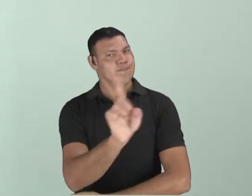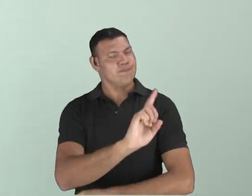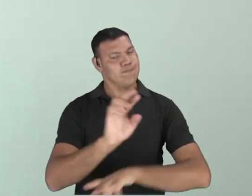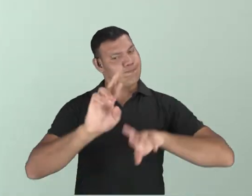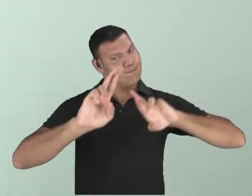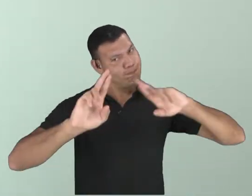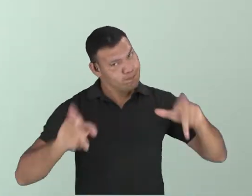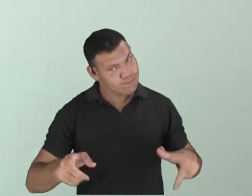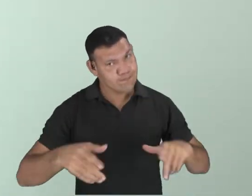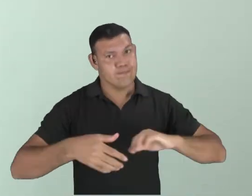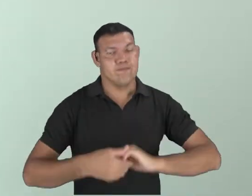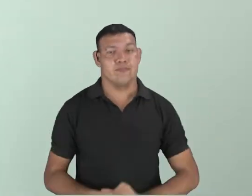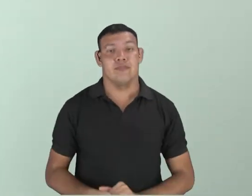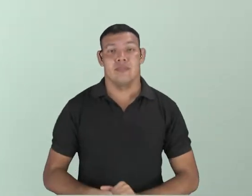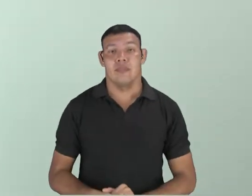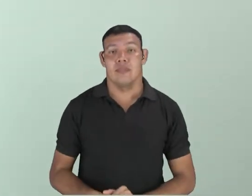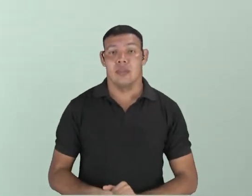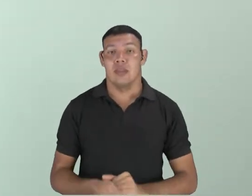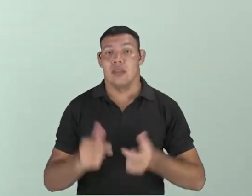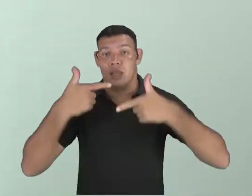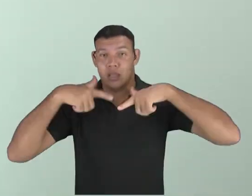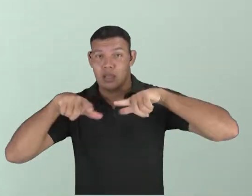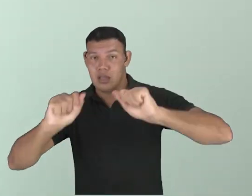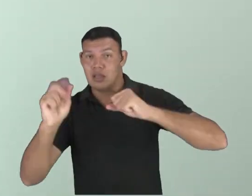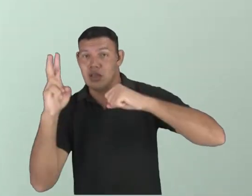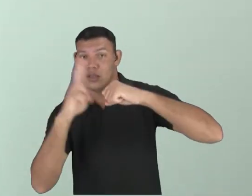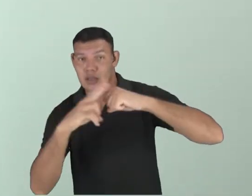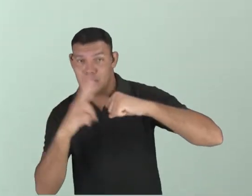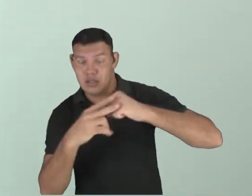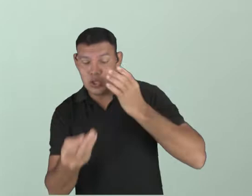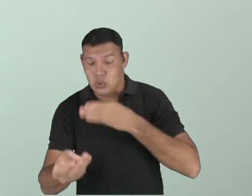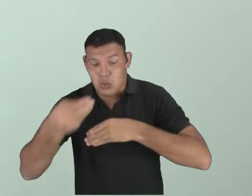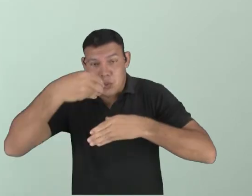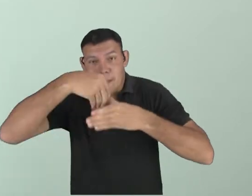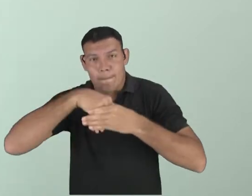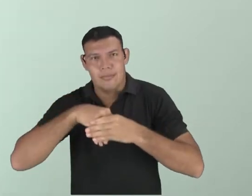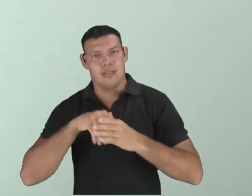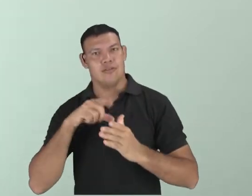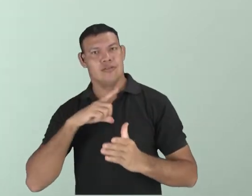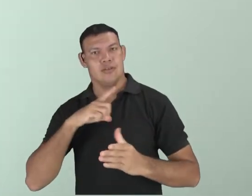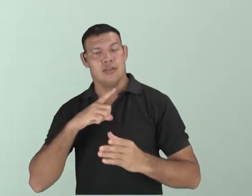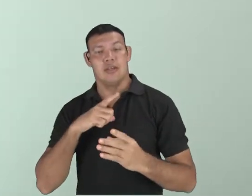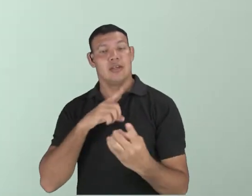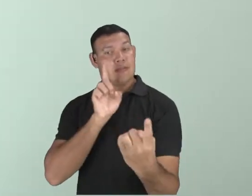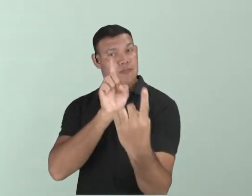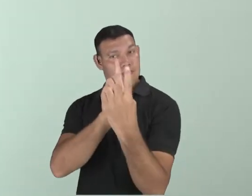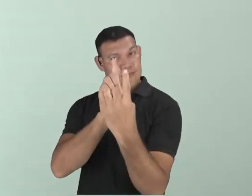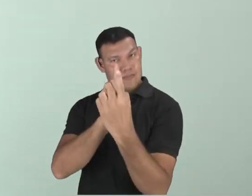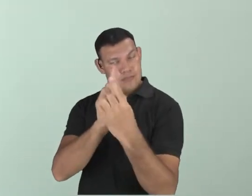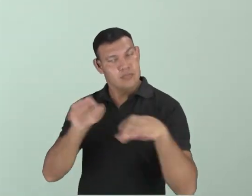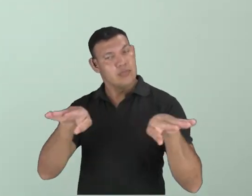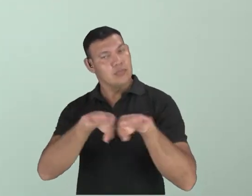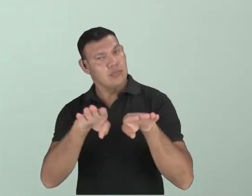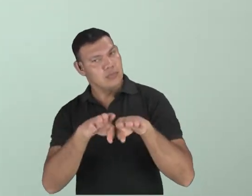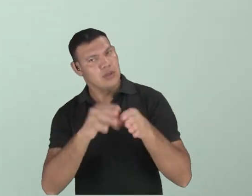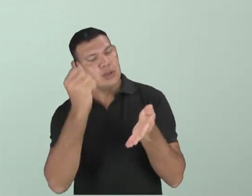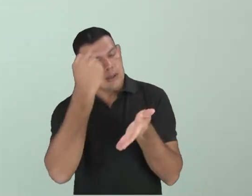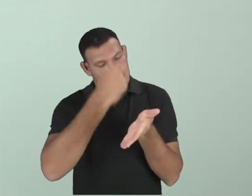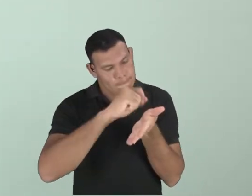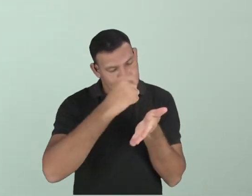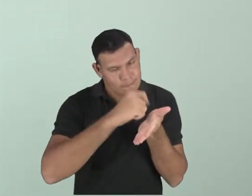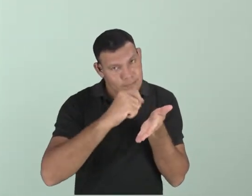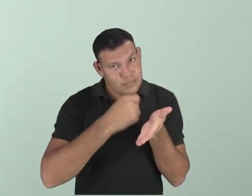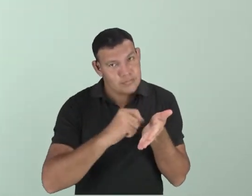sabemos. A questão da linguagem verbal e dentro da linguagem verbal nós temos a oralidade e escrita, nós vamos pensar que nós temos a